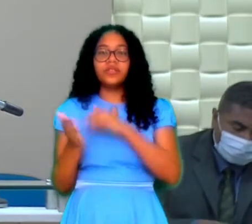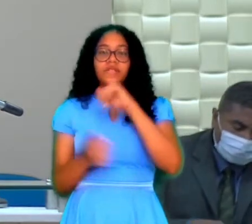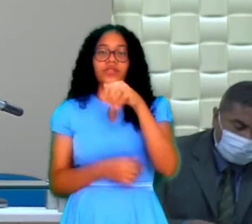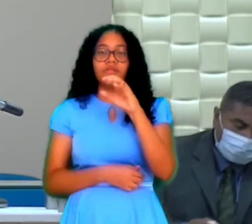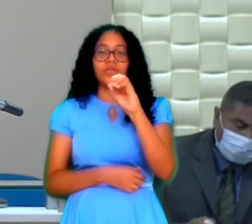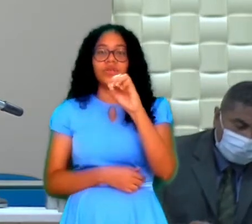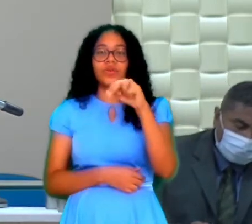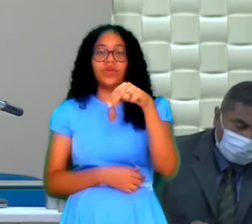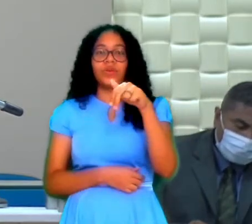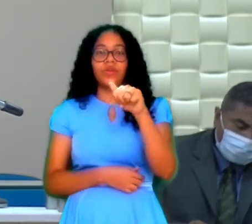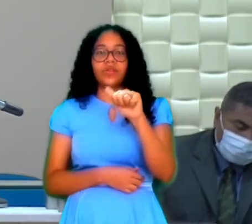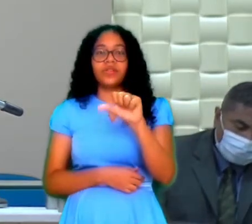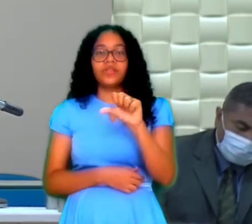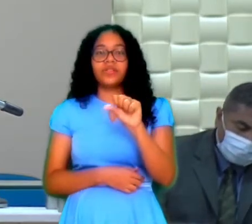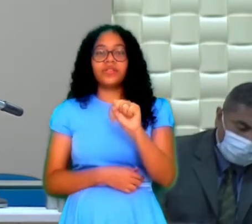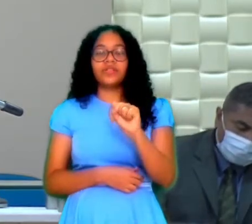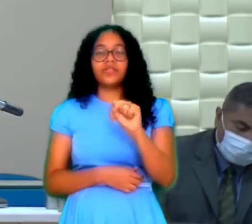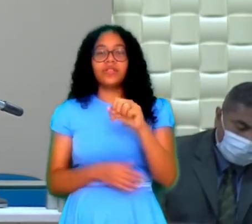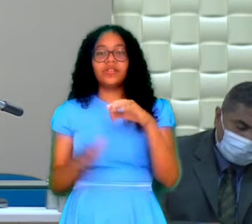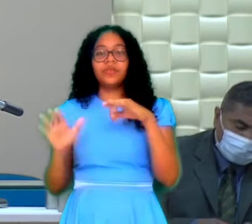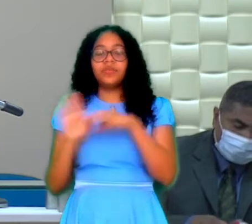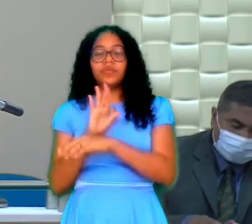no capítulo 1.